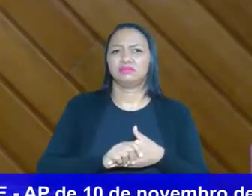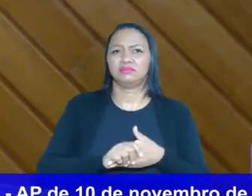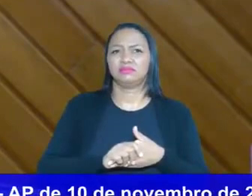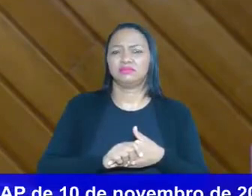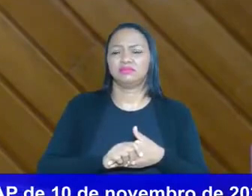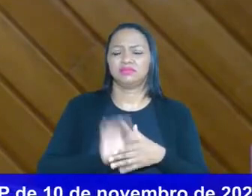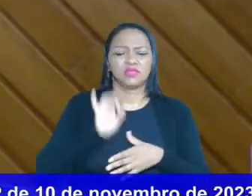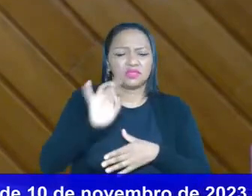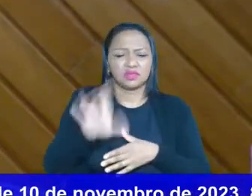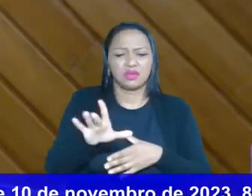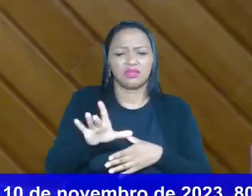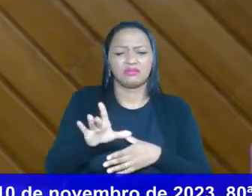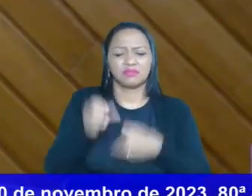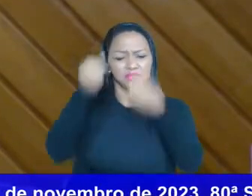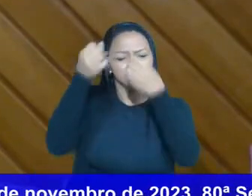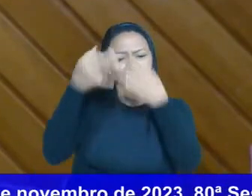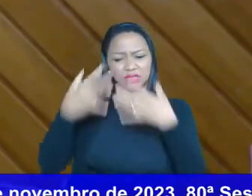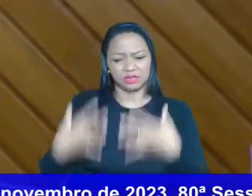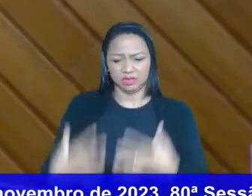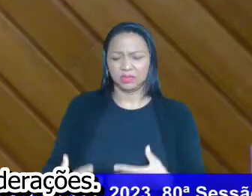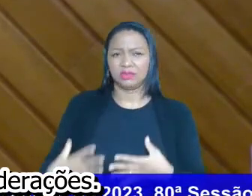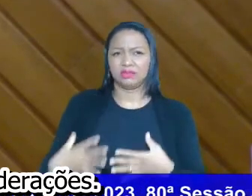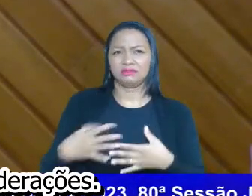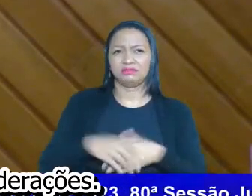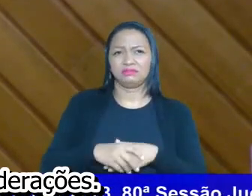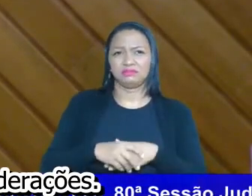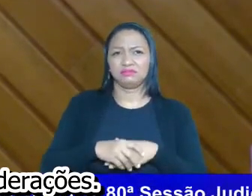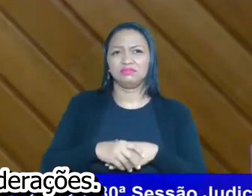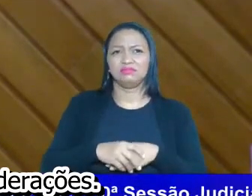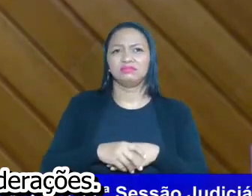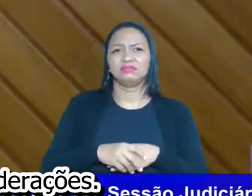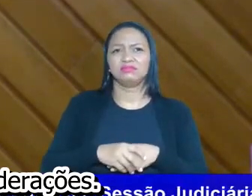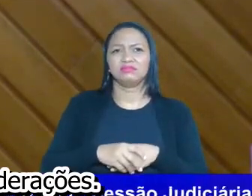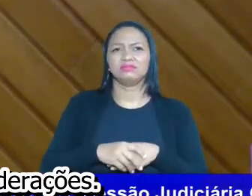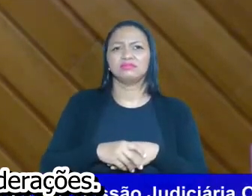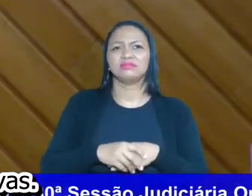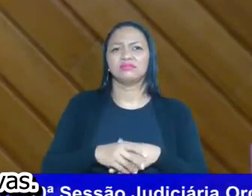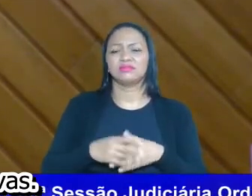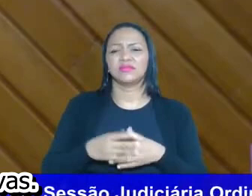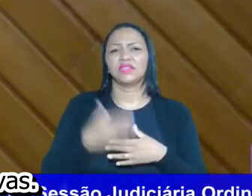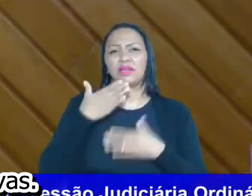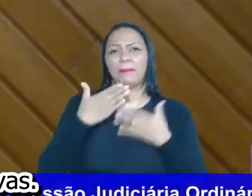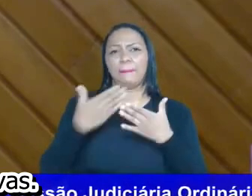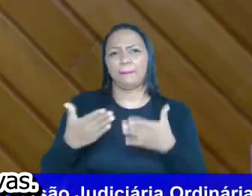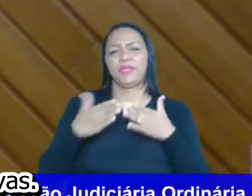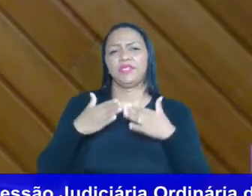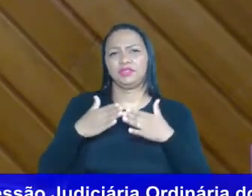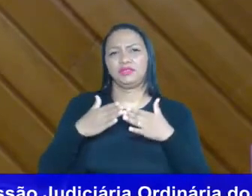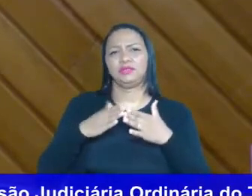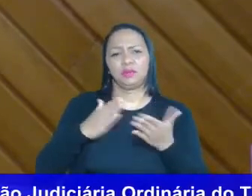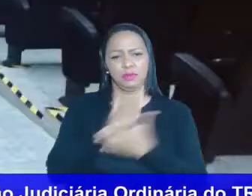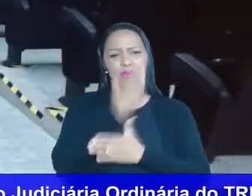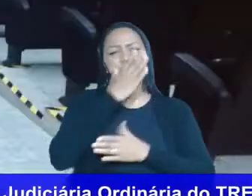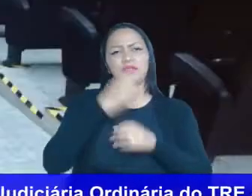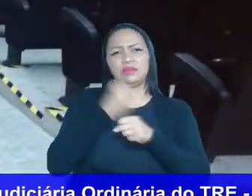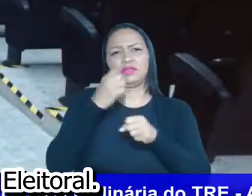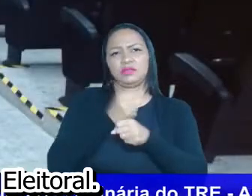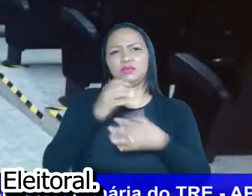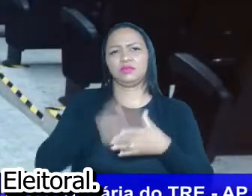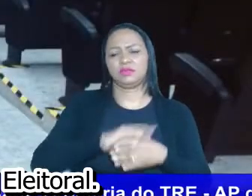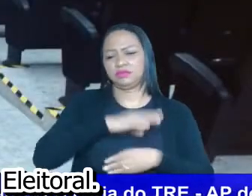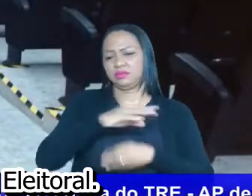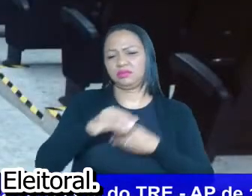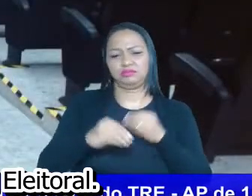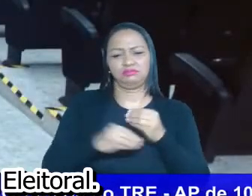minhas considerações, e requeiro a aprovação das contas sem ressalvas.